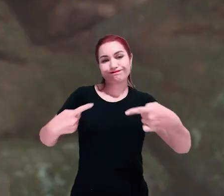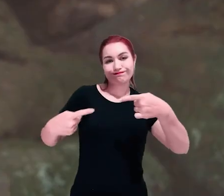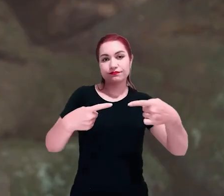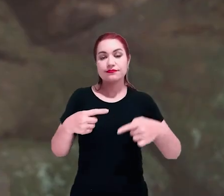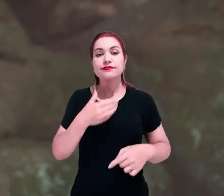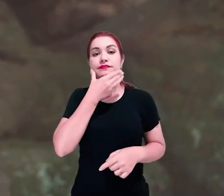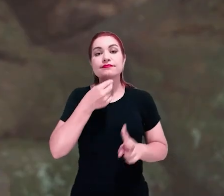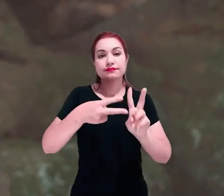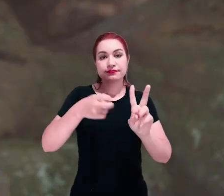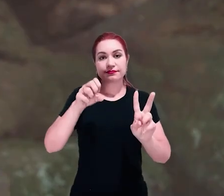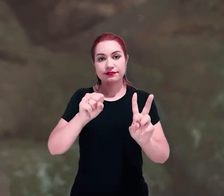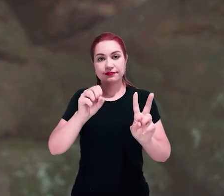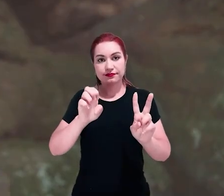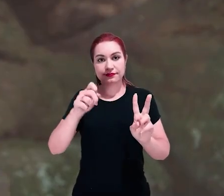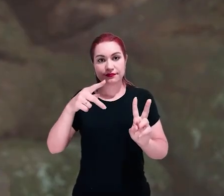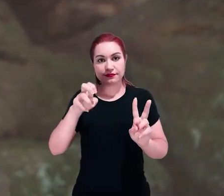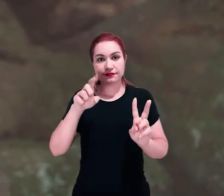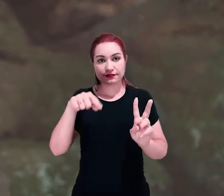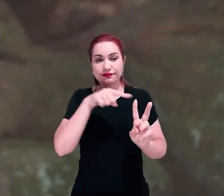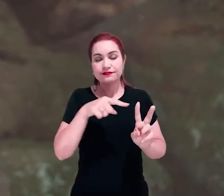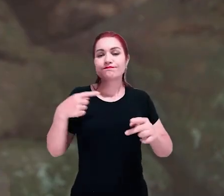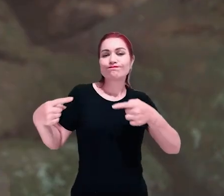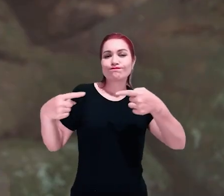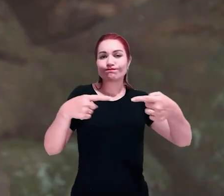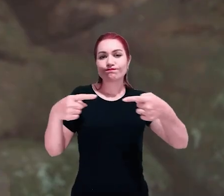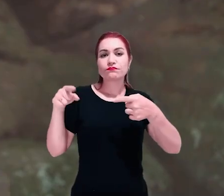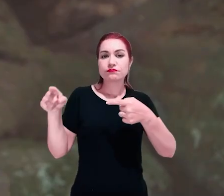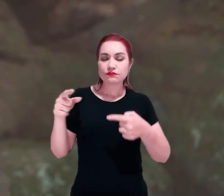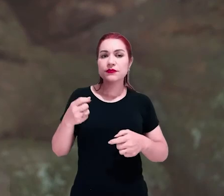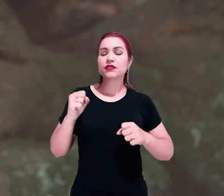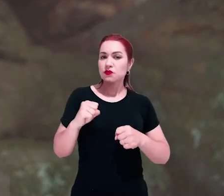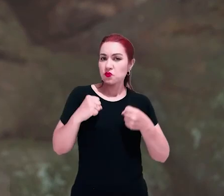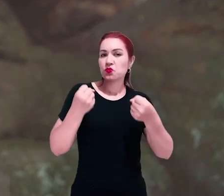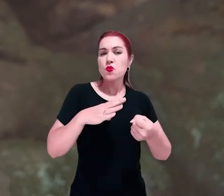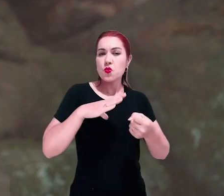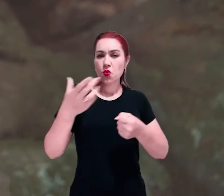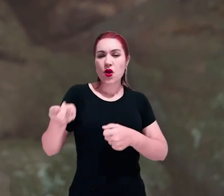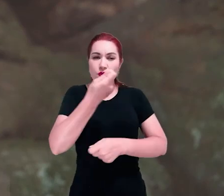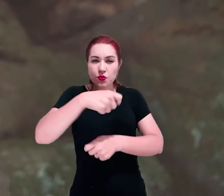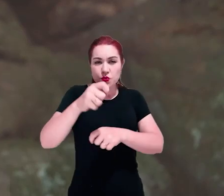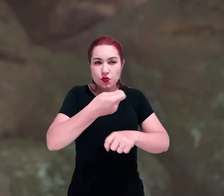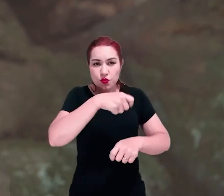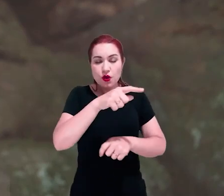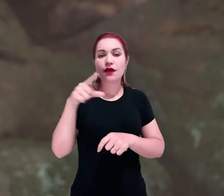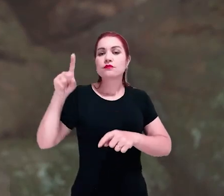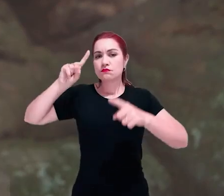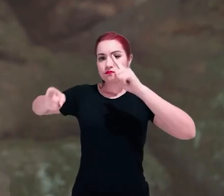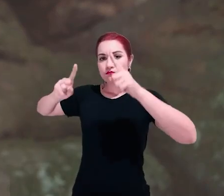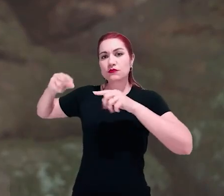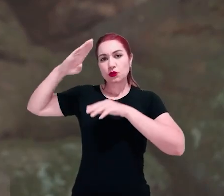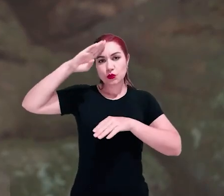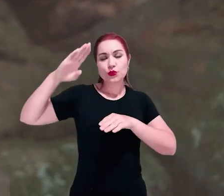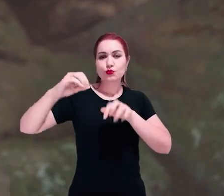A narradora. O Guarani Cepé, mulher branca e loira entra à cada esquerda. Batalha como um astuto guerreiro que comandava